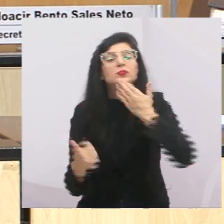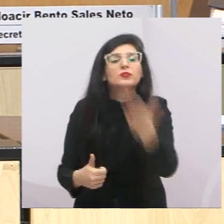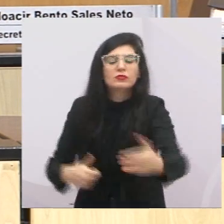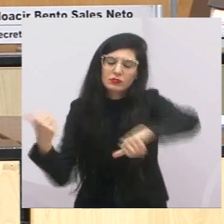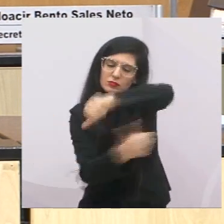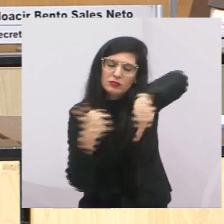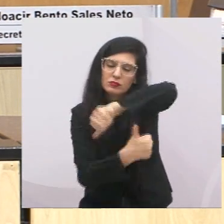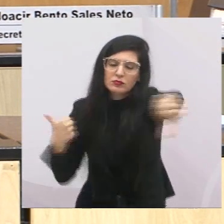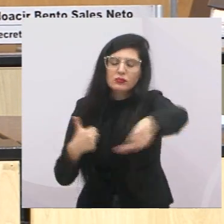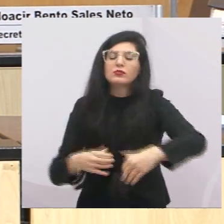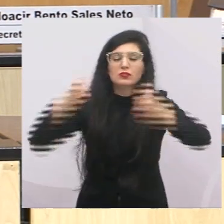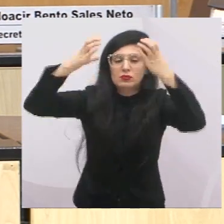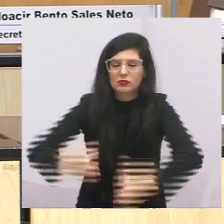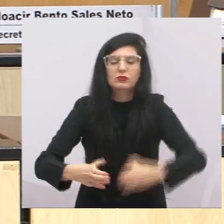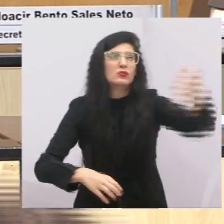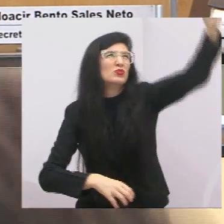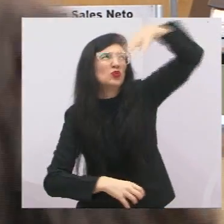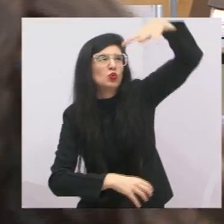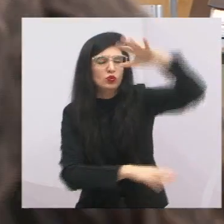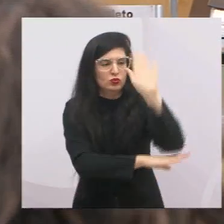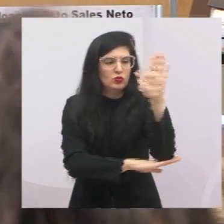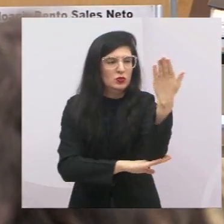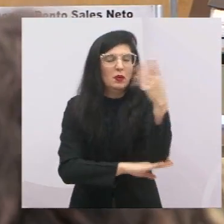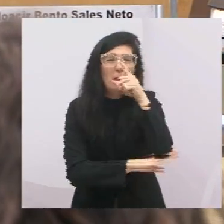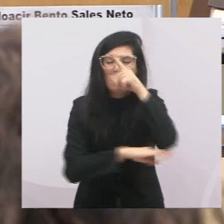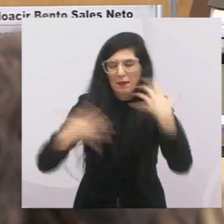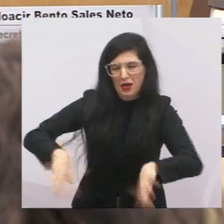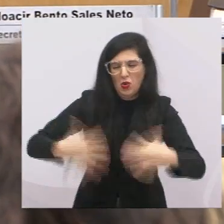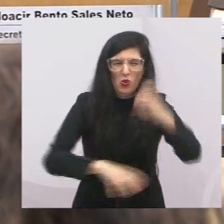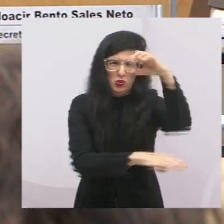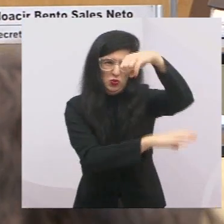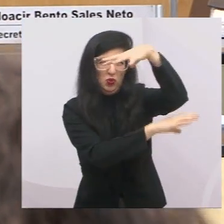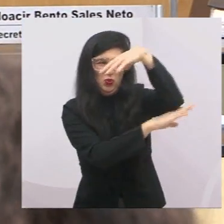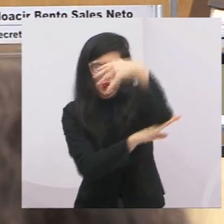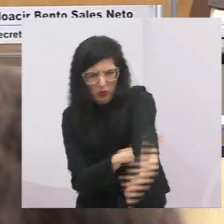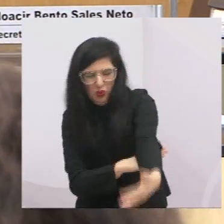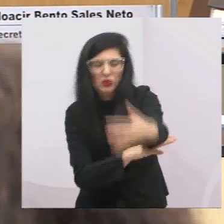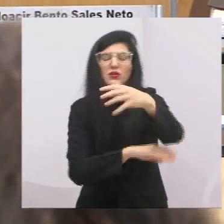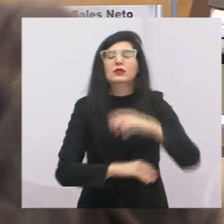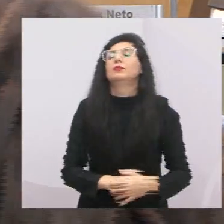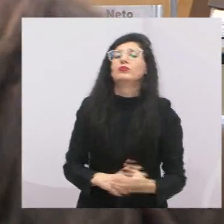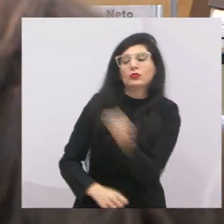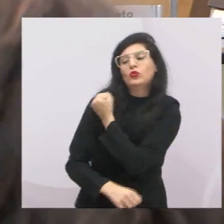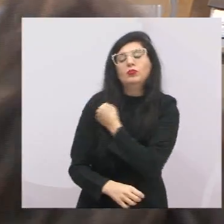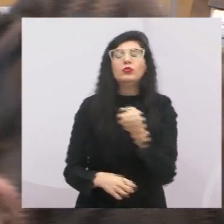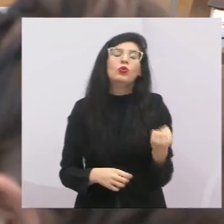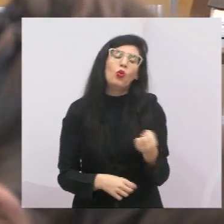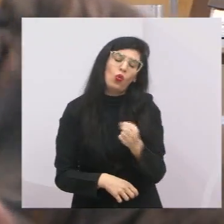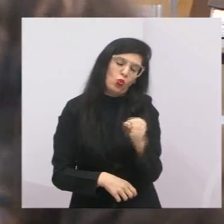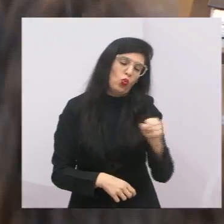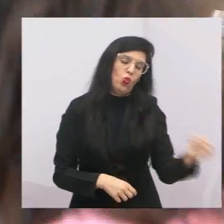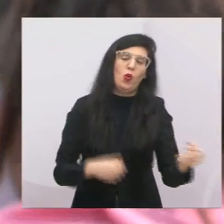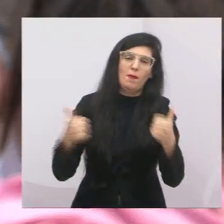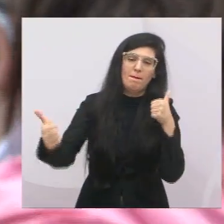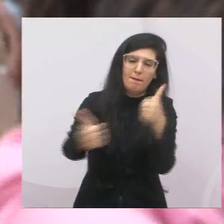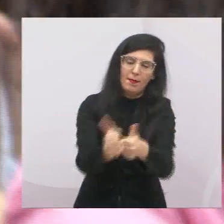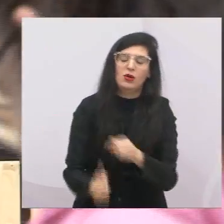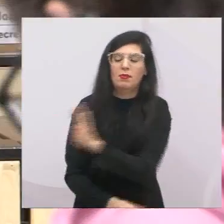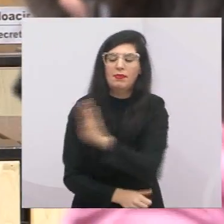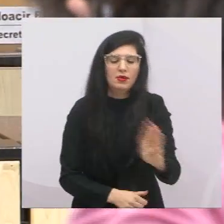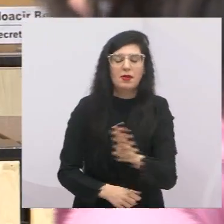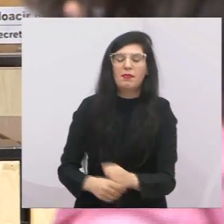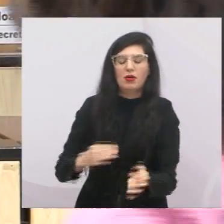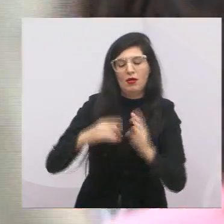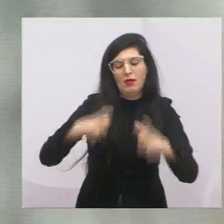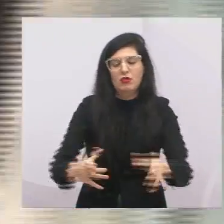madeira que apresenta risco de queda na rua Manuel Guardia Ruiz, próximo ao número 88, no bairro Bandeira Branca, em